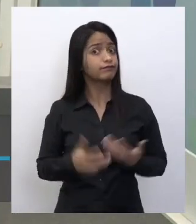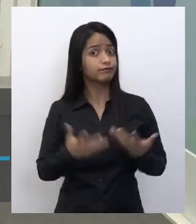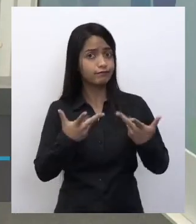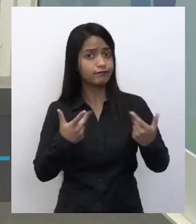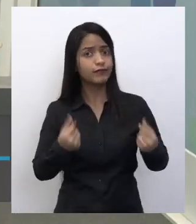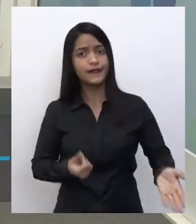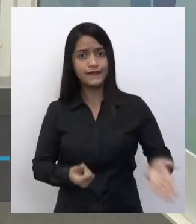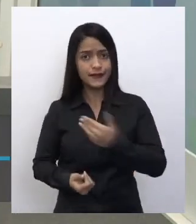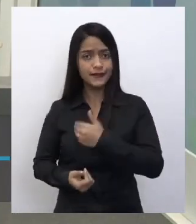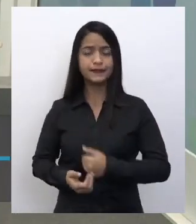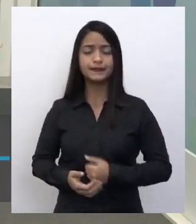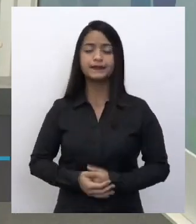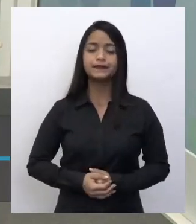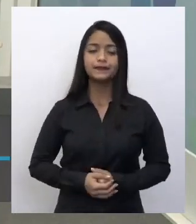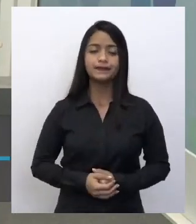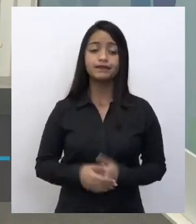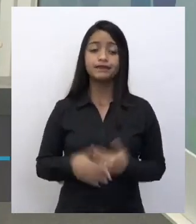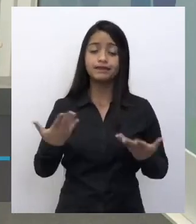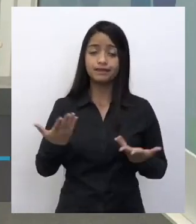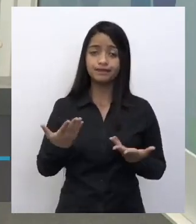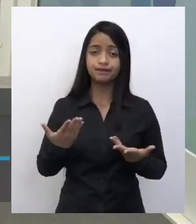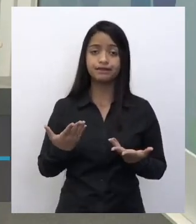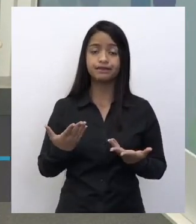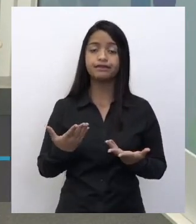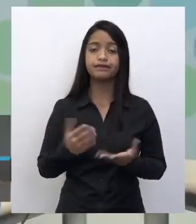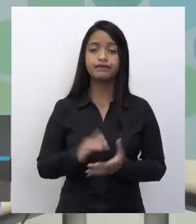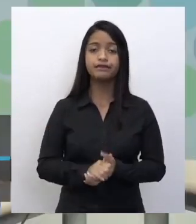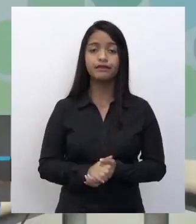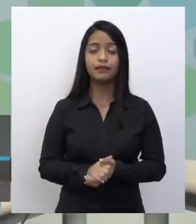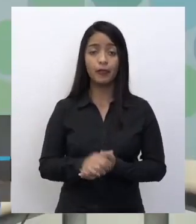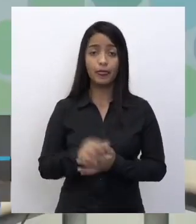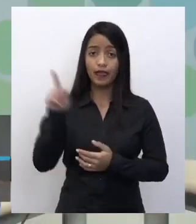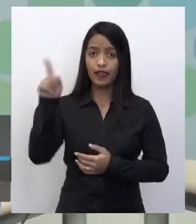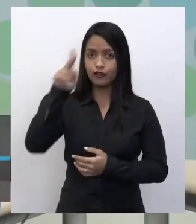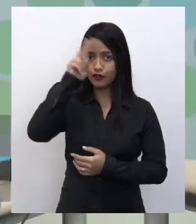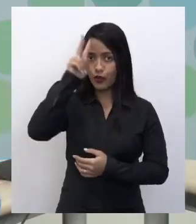aí, onde a gente parou, se estes respondessem as perguntas